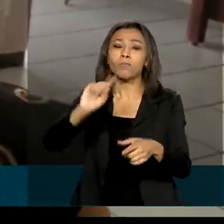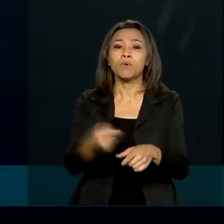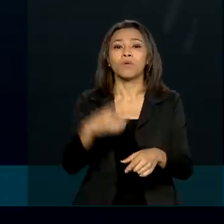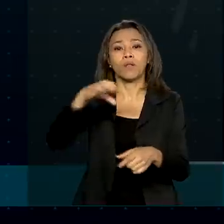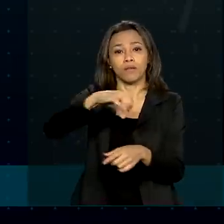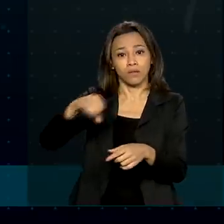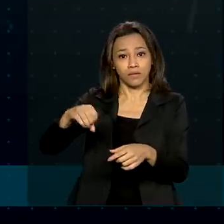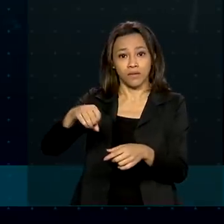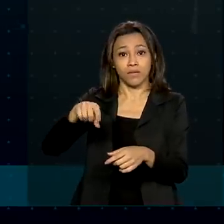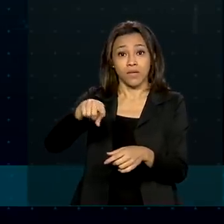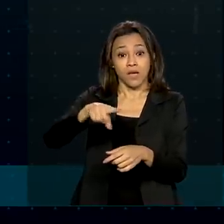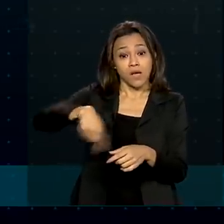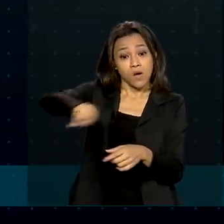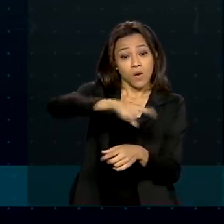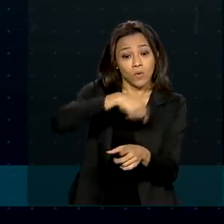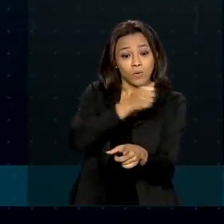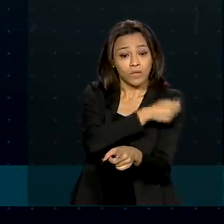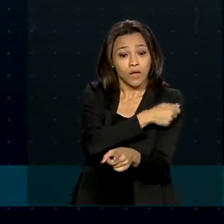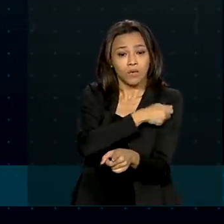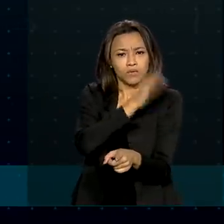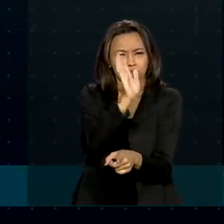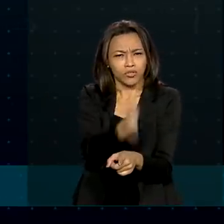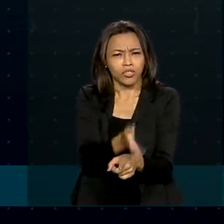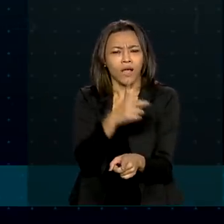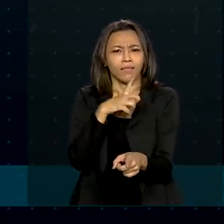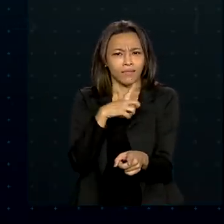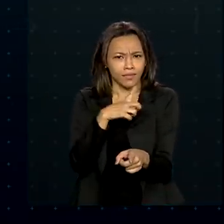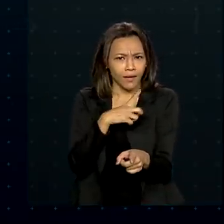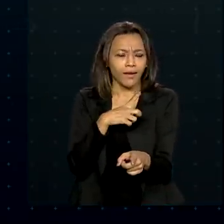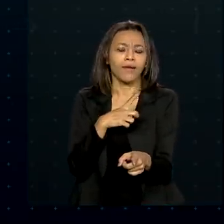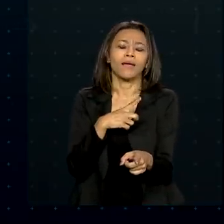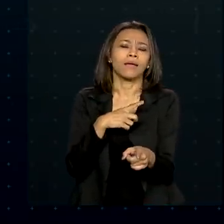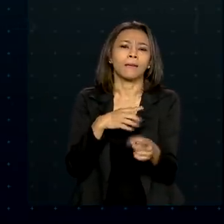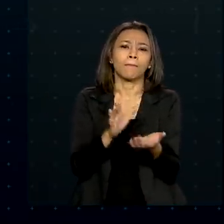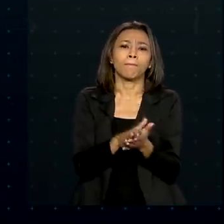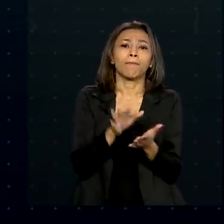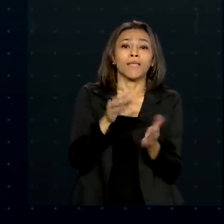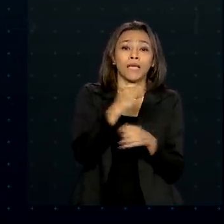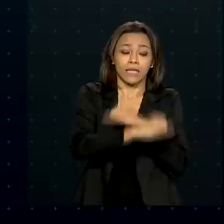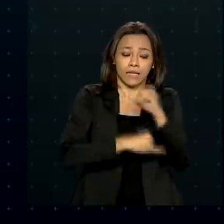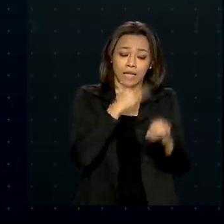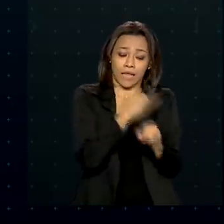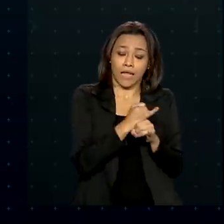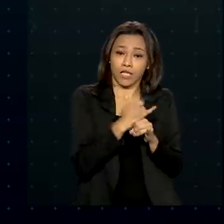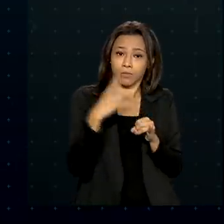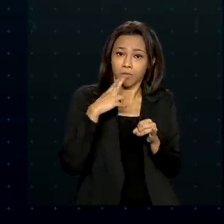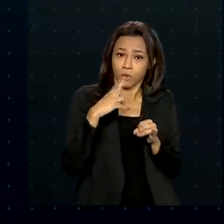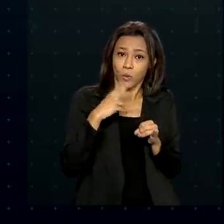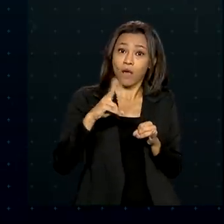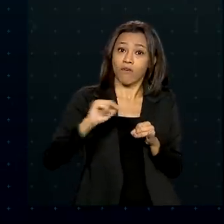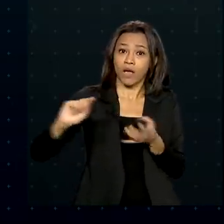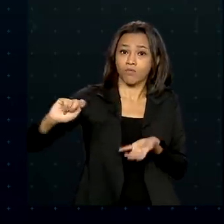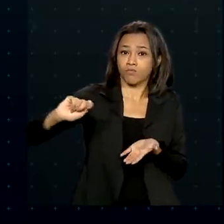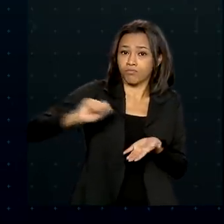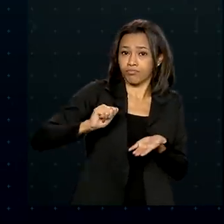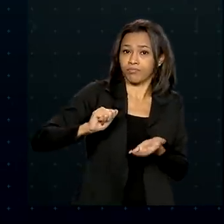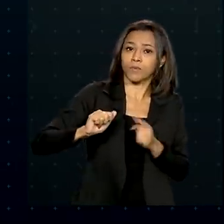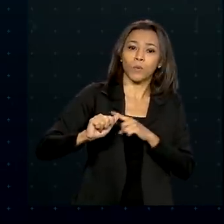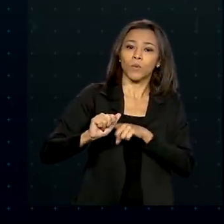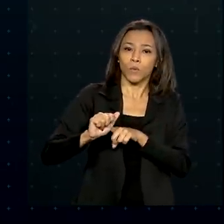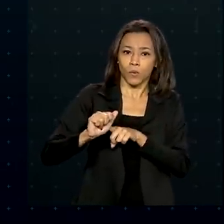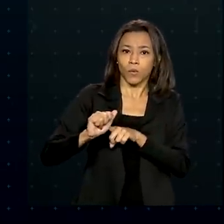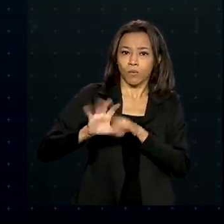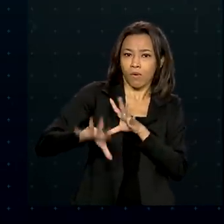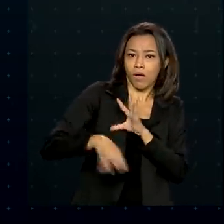e meio. Os alunos que já têm algum tipo de pacote de internet particular vão receber bônus de dados móveis